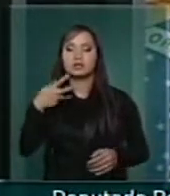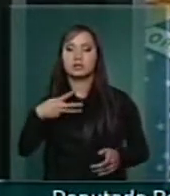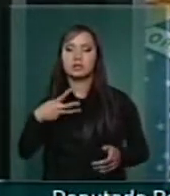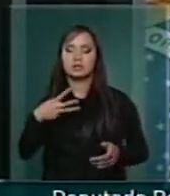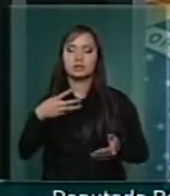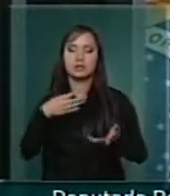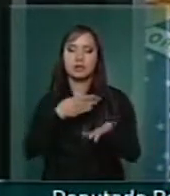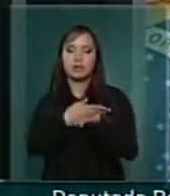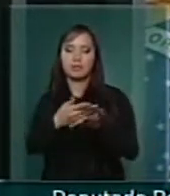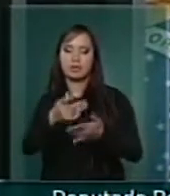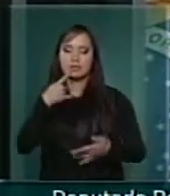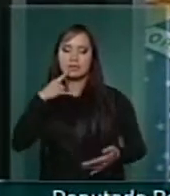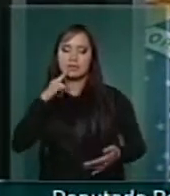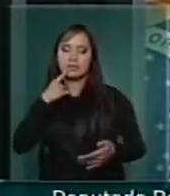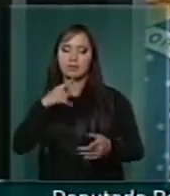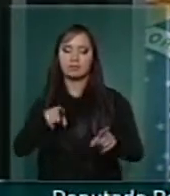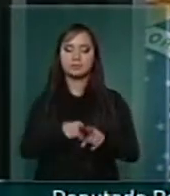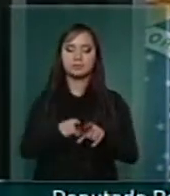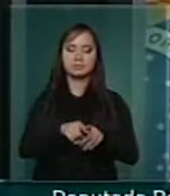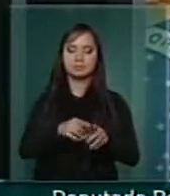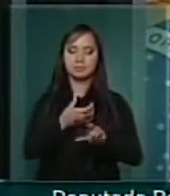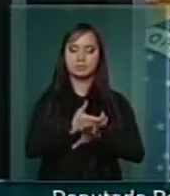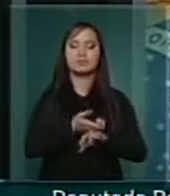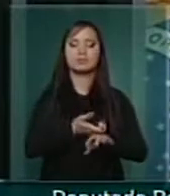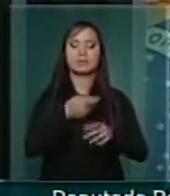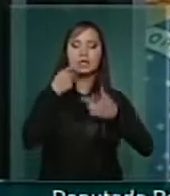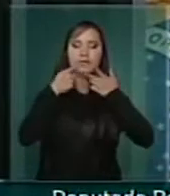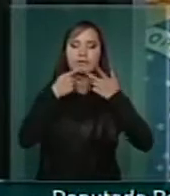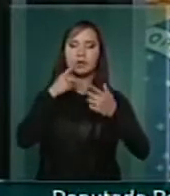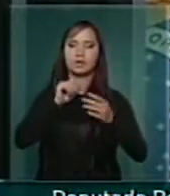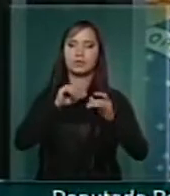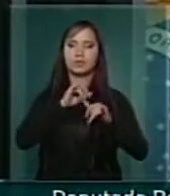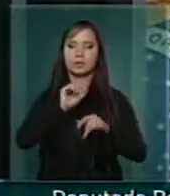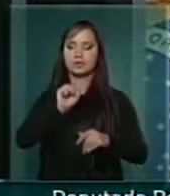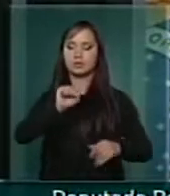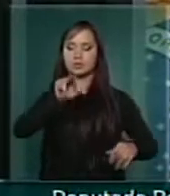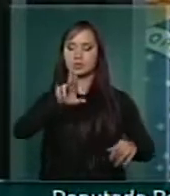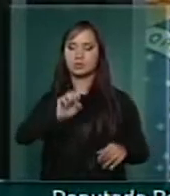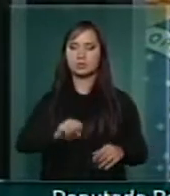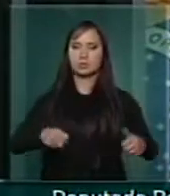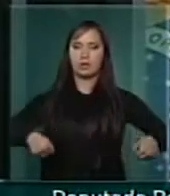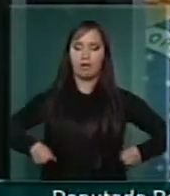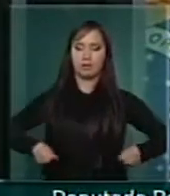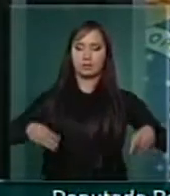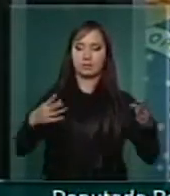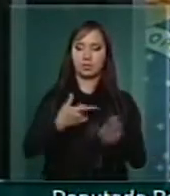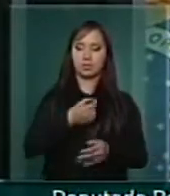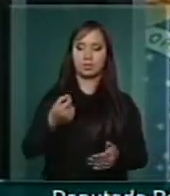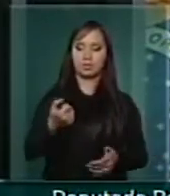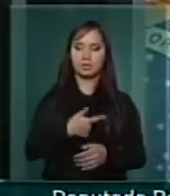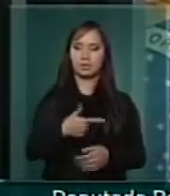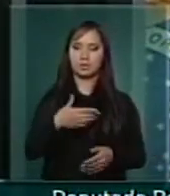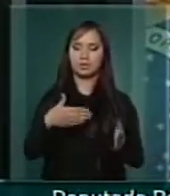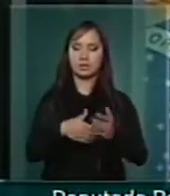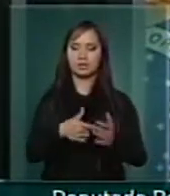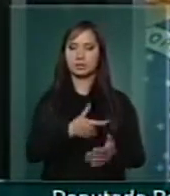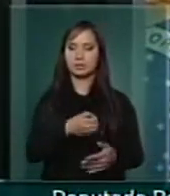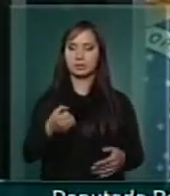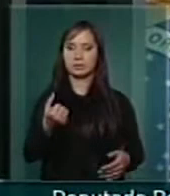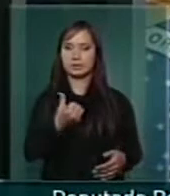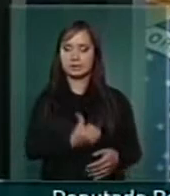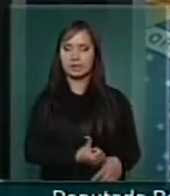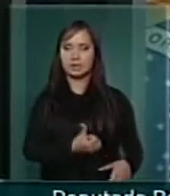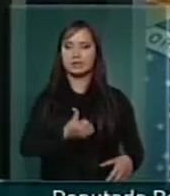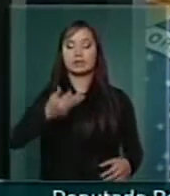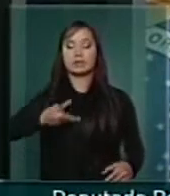publicada pelo Expresso da Notícia, o SUS gastou entre 2002 e 2006 aproximadamente 37 milhões